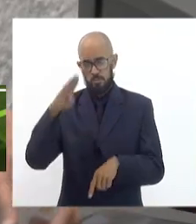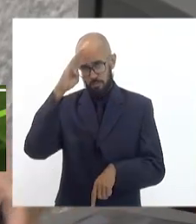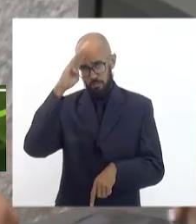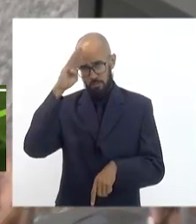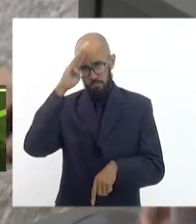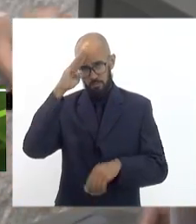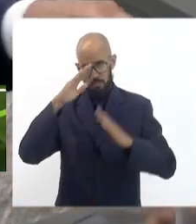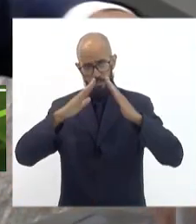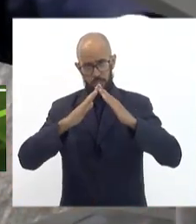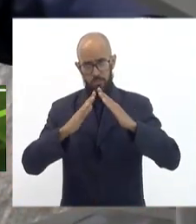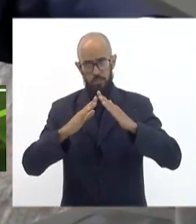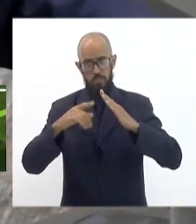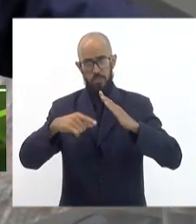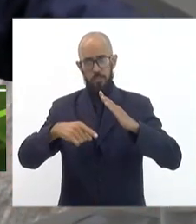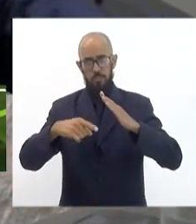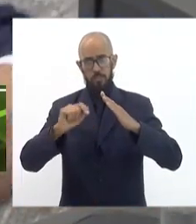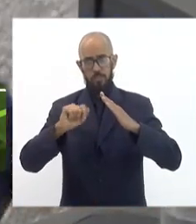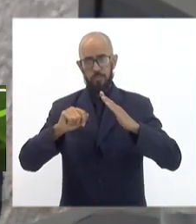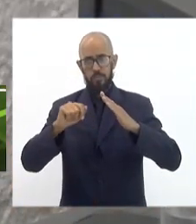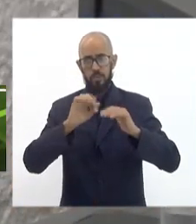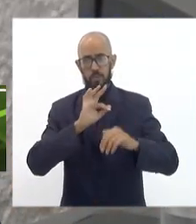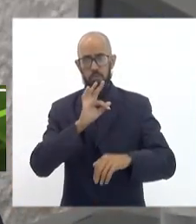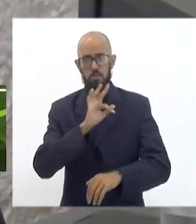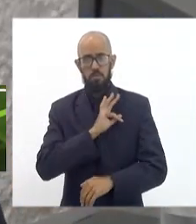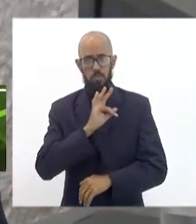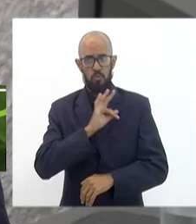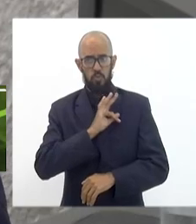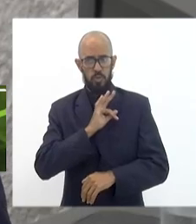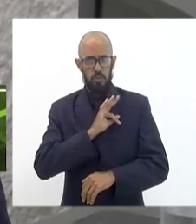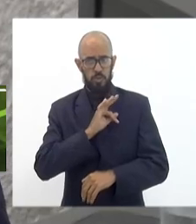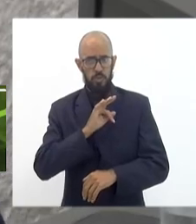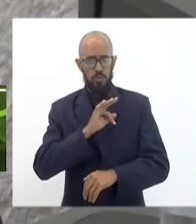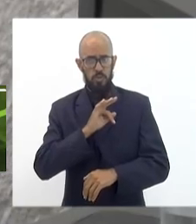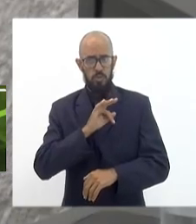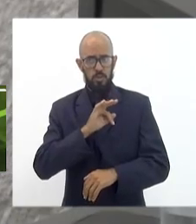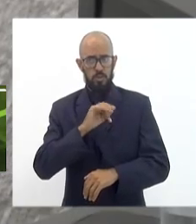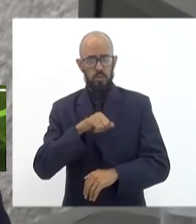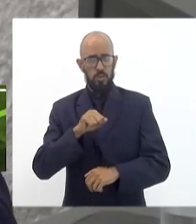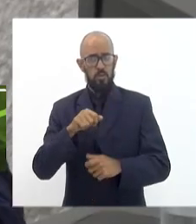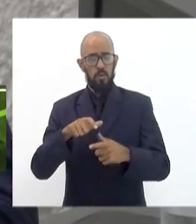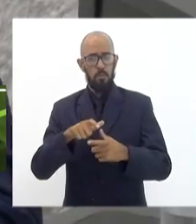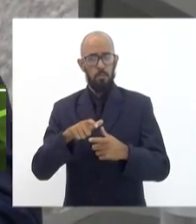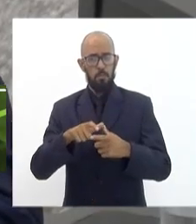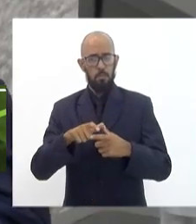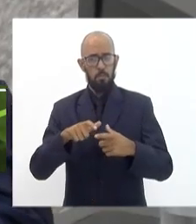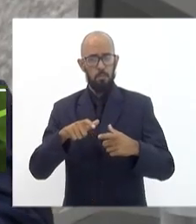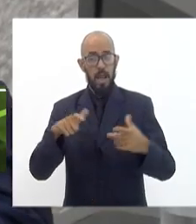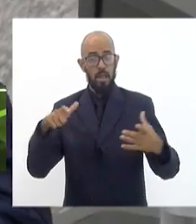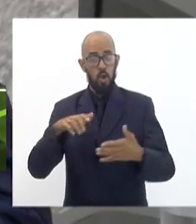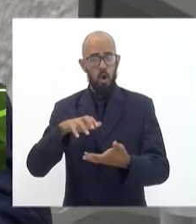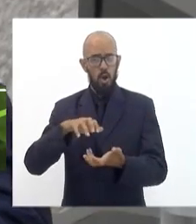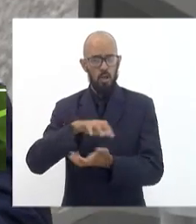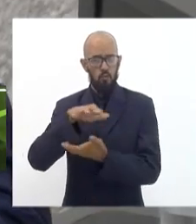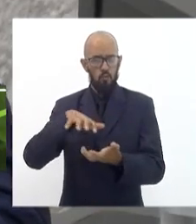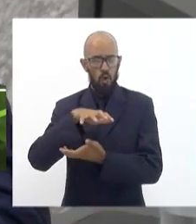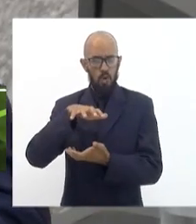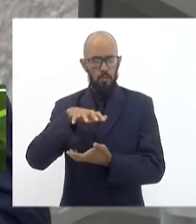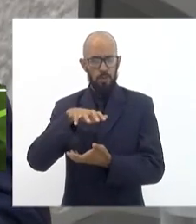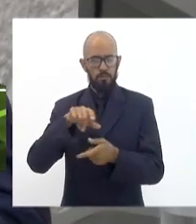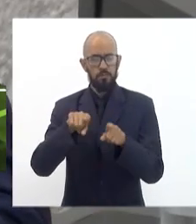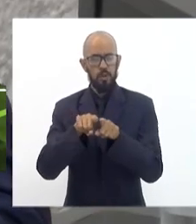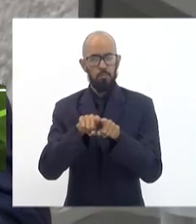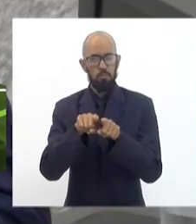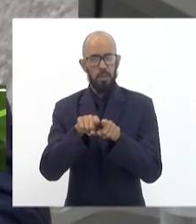reformas de Batalhão da Polícia Militar da história reformar todos os batalhões reforma de unidade de